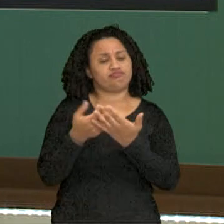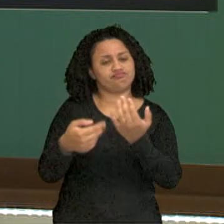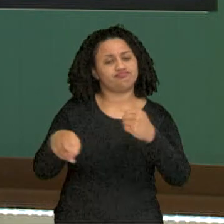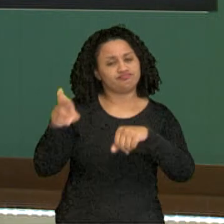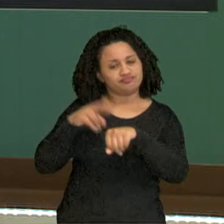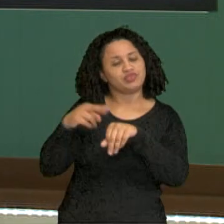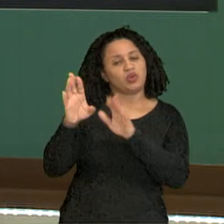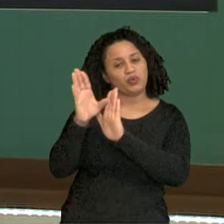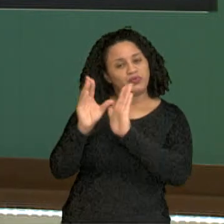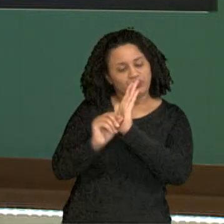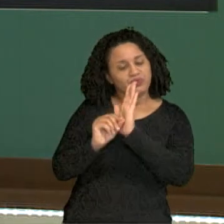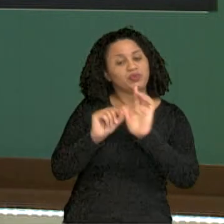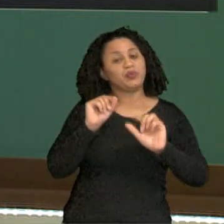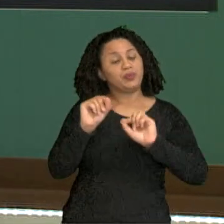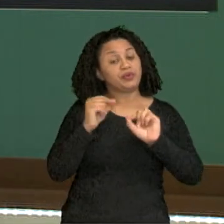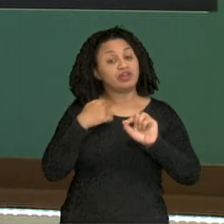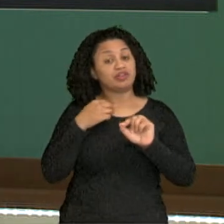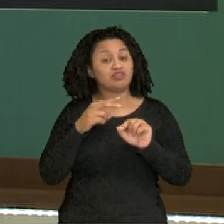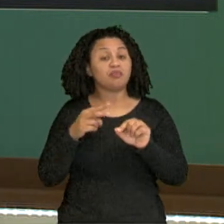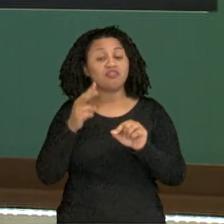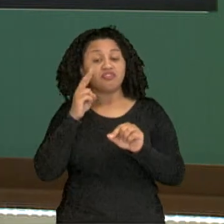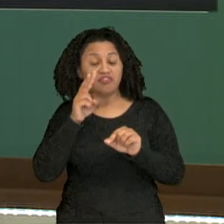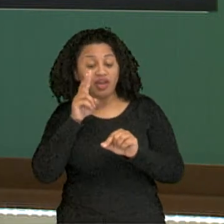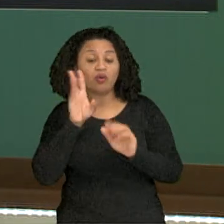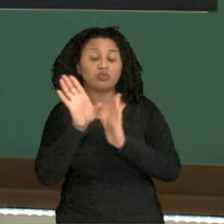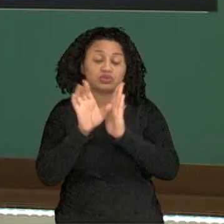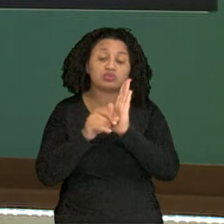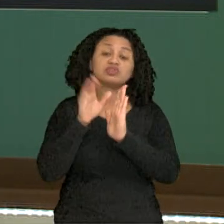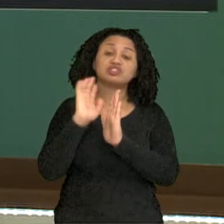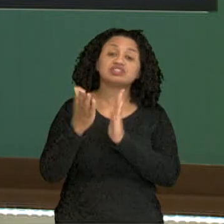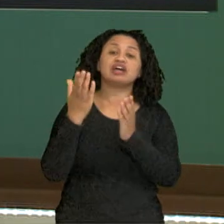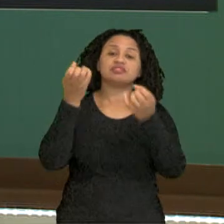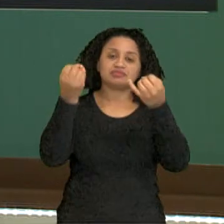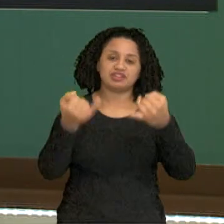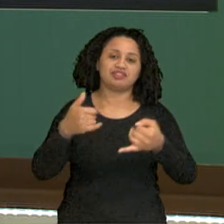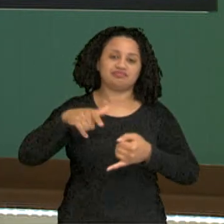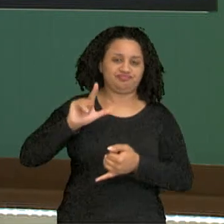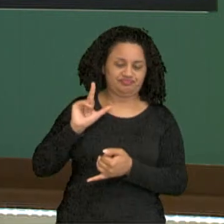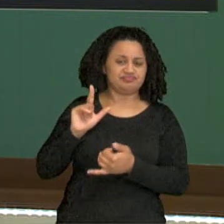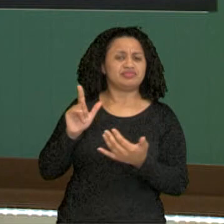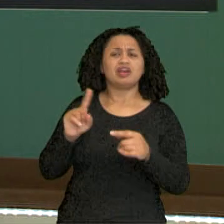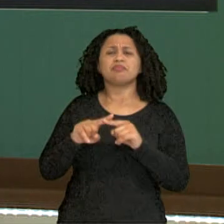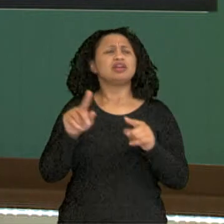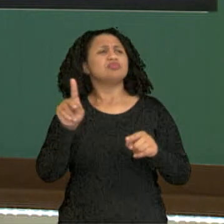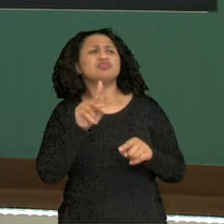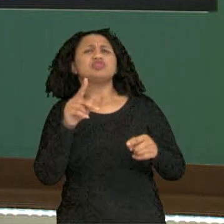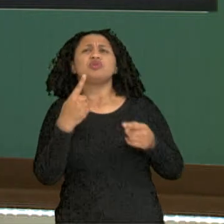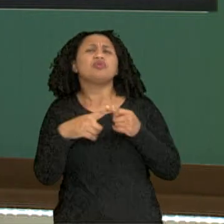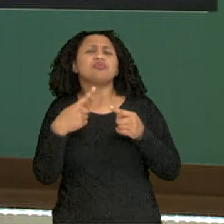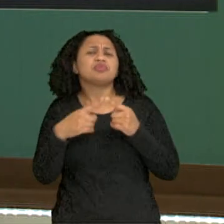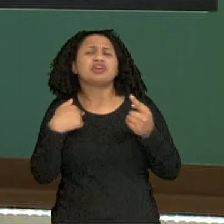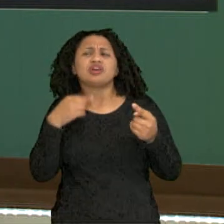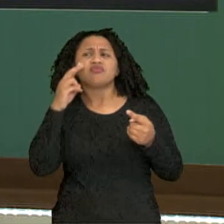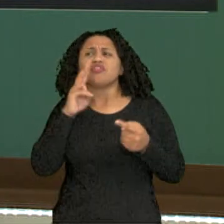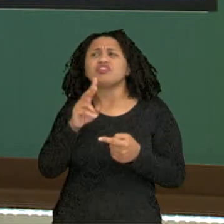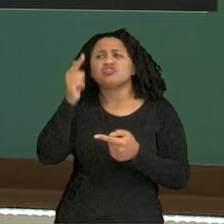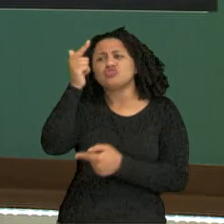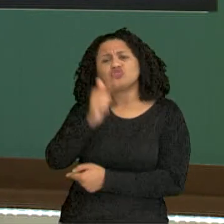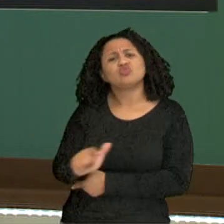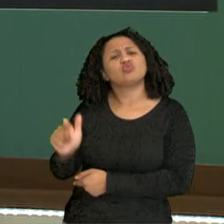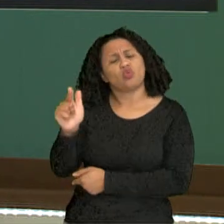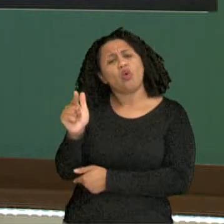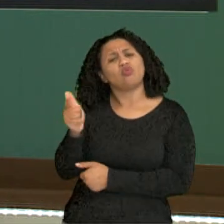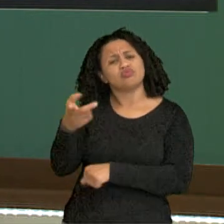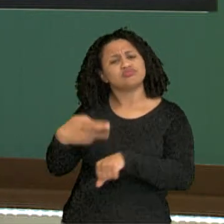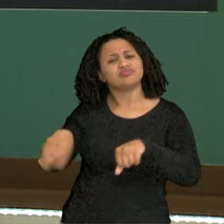de conteúdos, nós vamos rever assuntos que nós já trabalhamos. Mas Fabiano, por que que eu tenho que ver